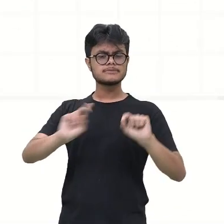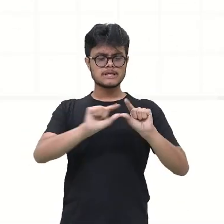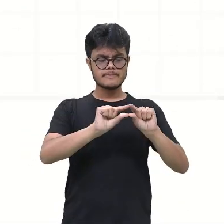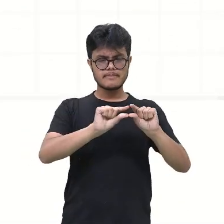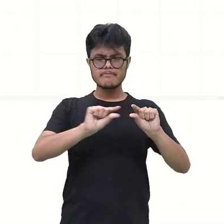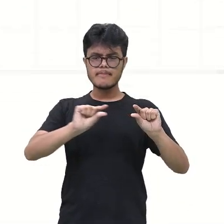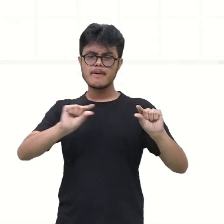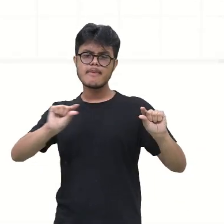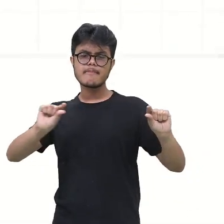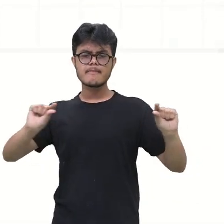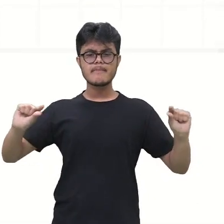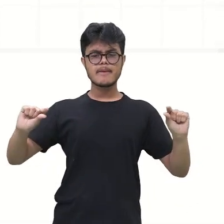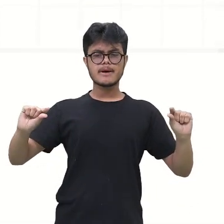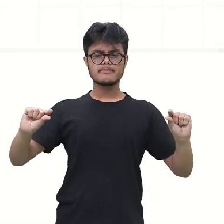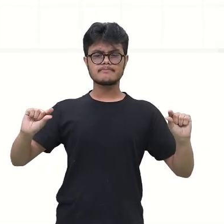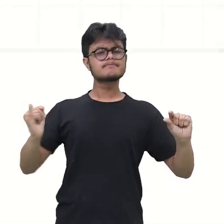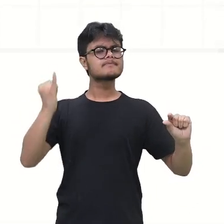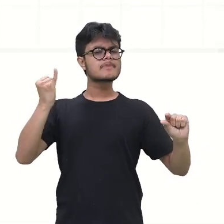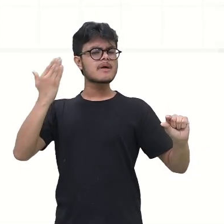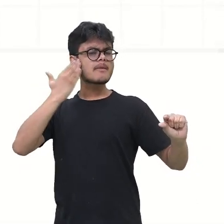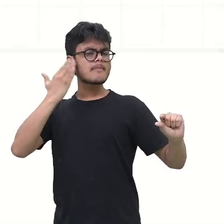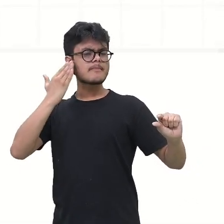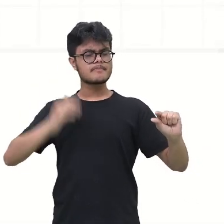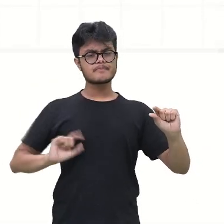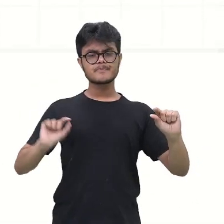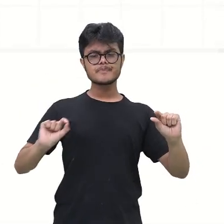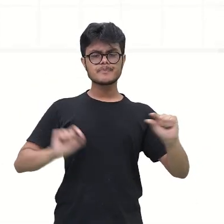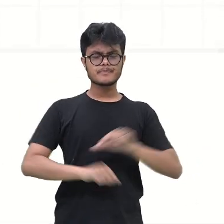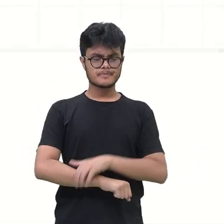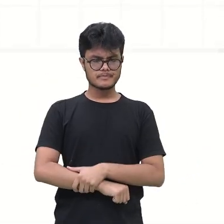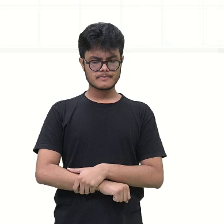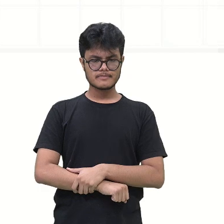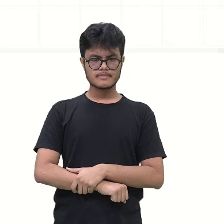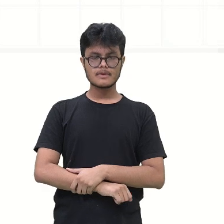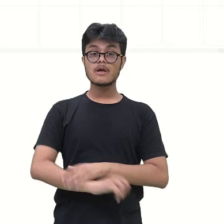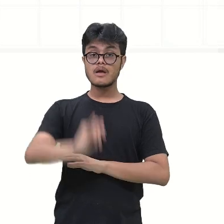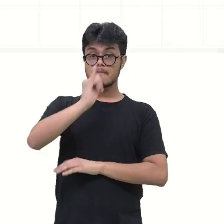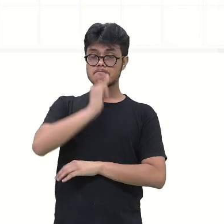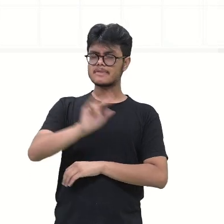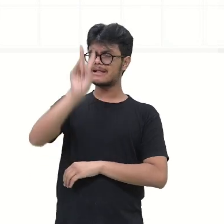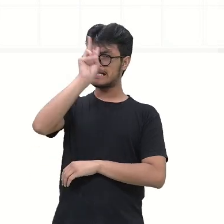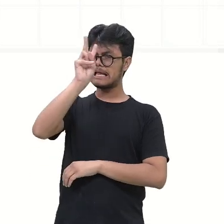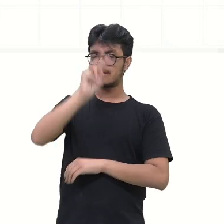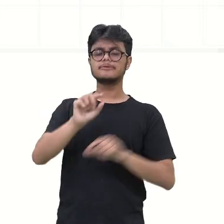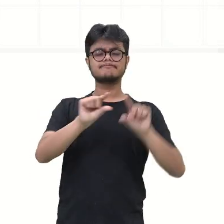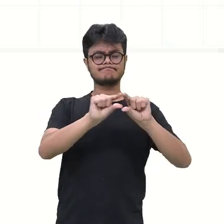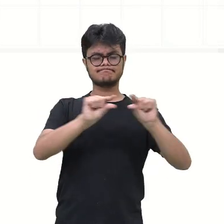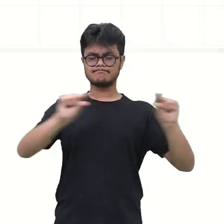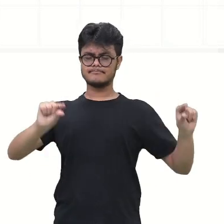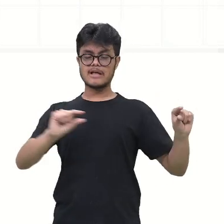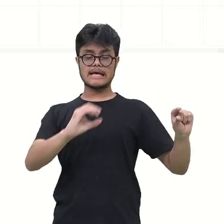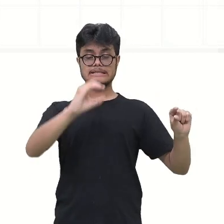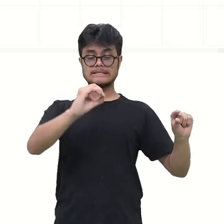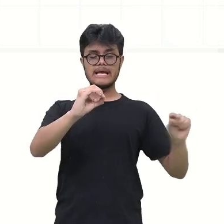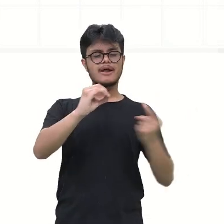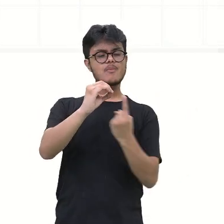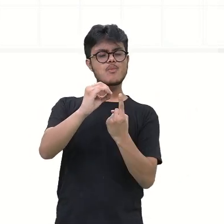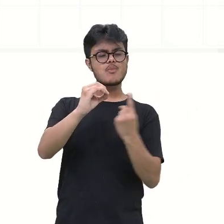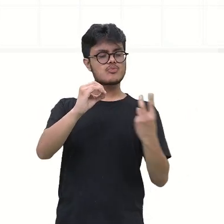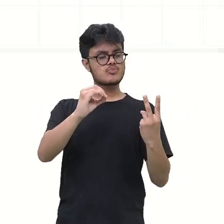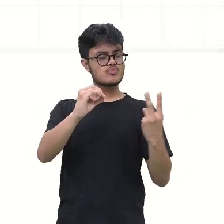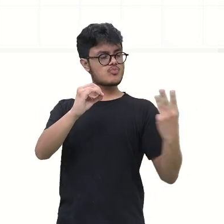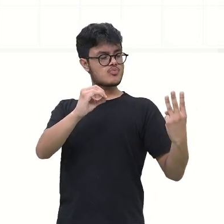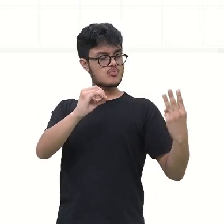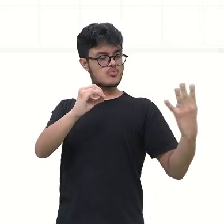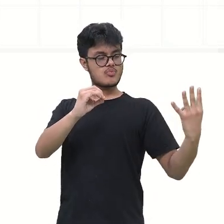né? Então, por exemplo, lembra lá da nossa reta numérica que eu desenhei da agora nos números